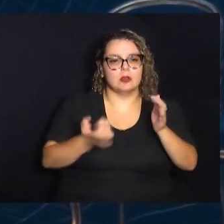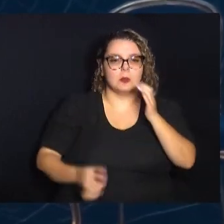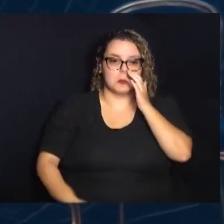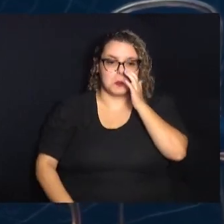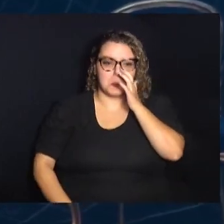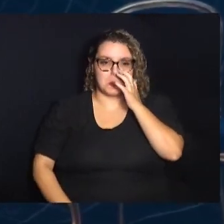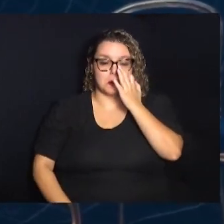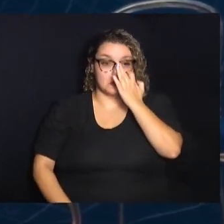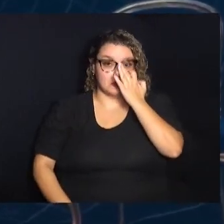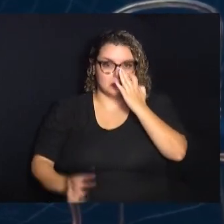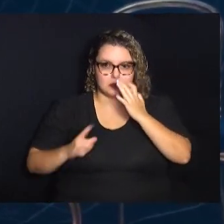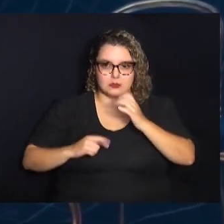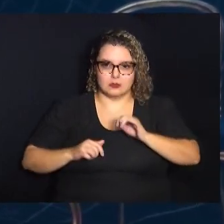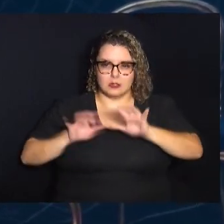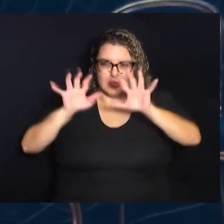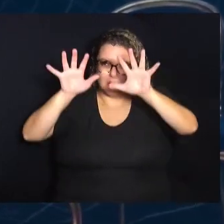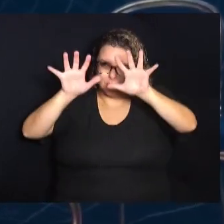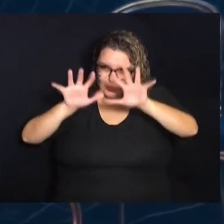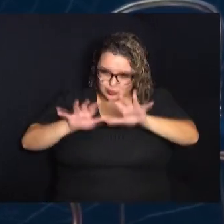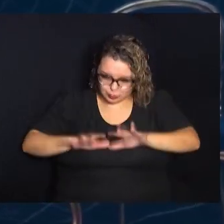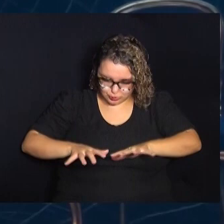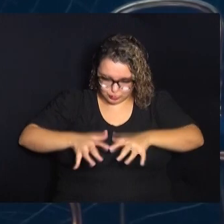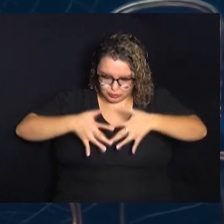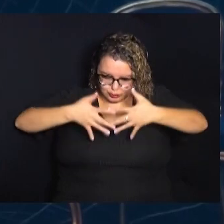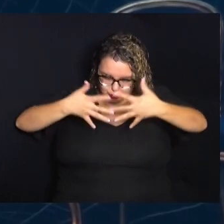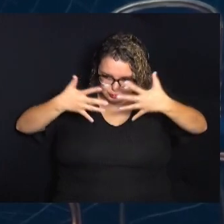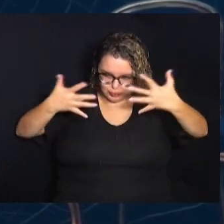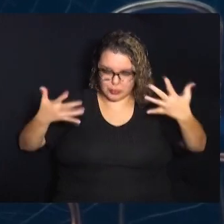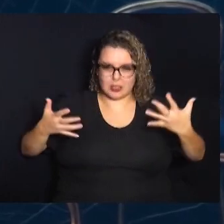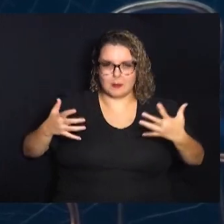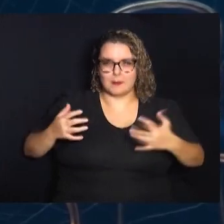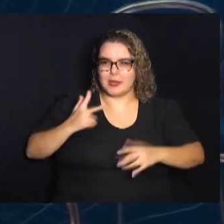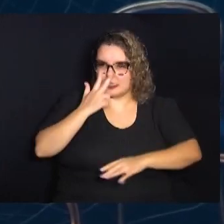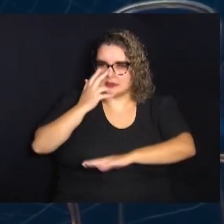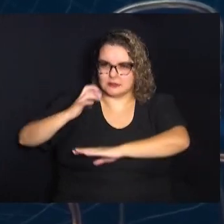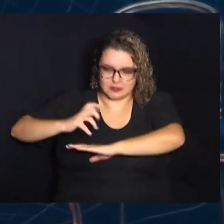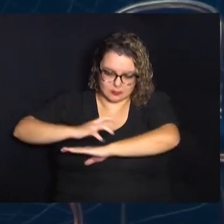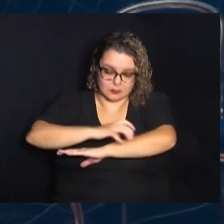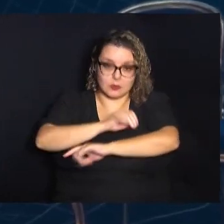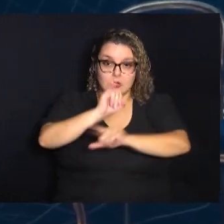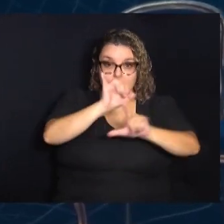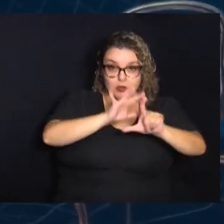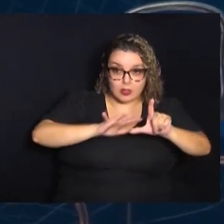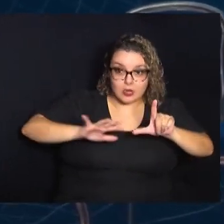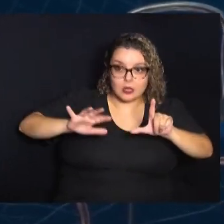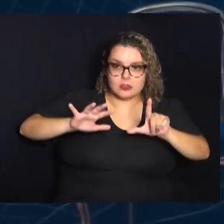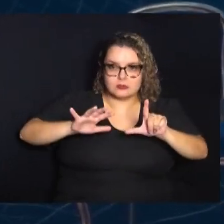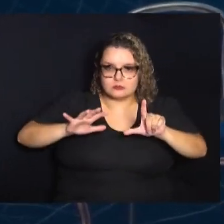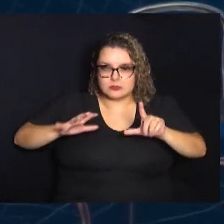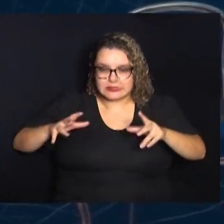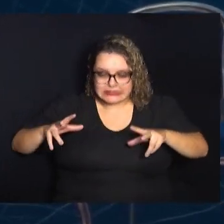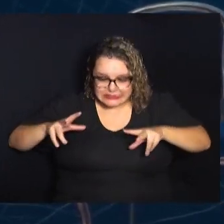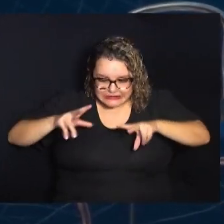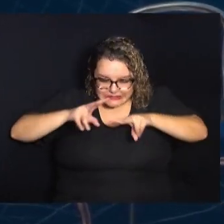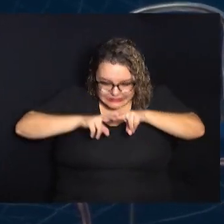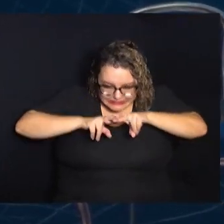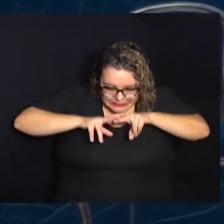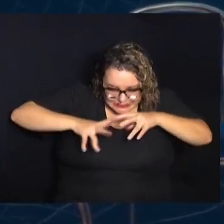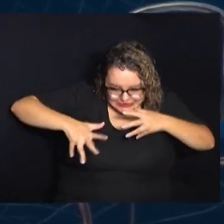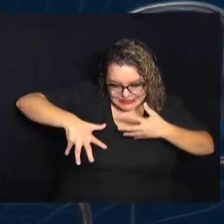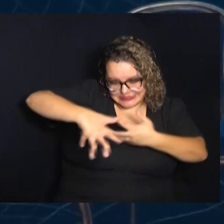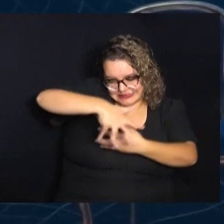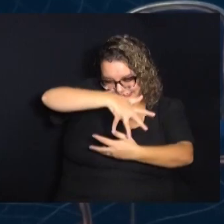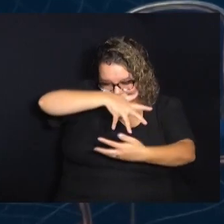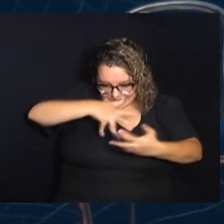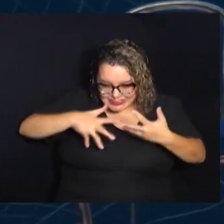simbólico. Ele traz uma teia no fundo do espetáculo, porque essa imagem simbólica dela tá presa